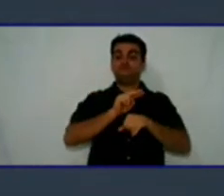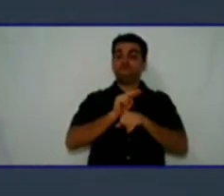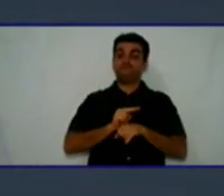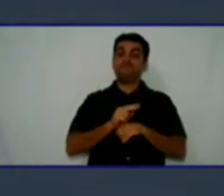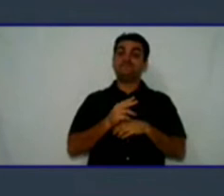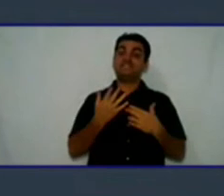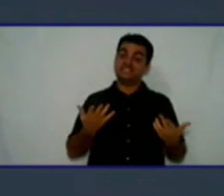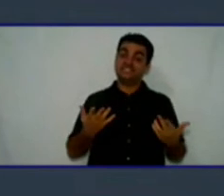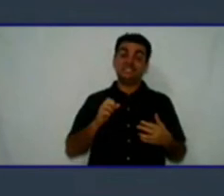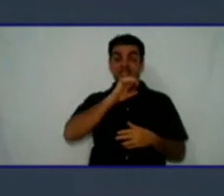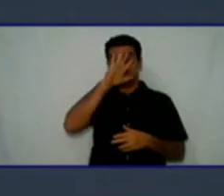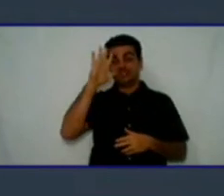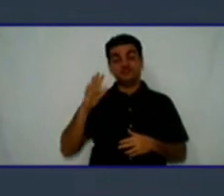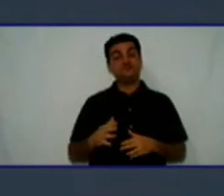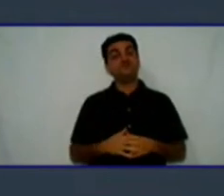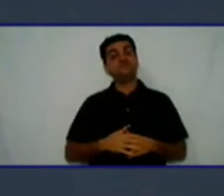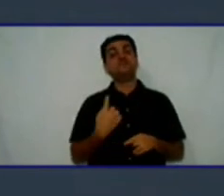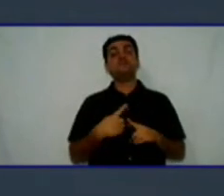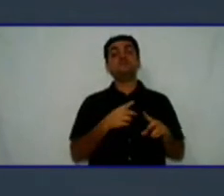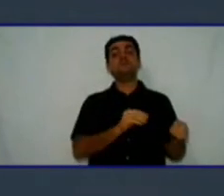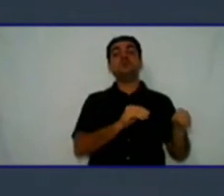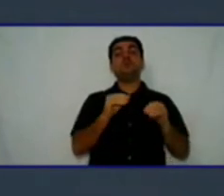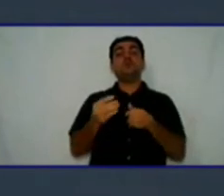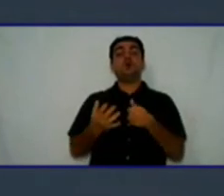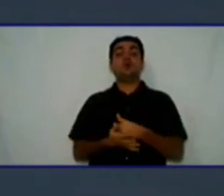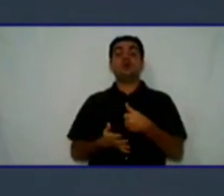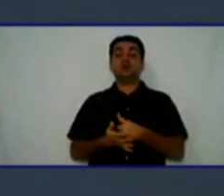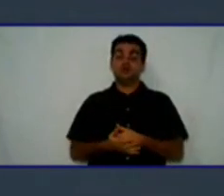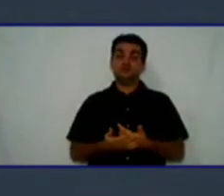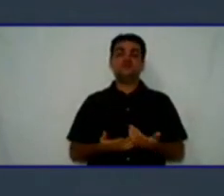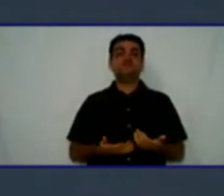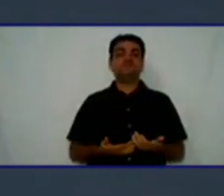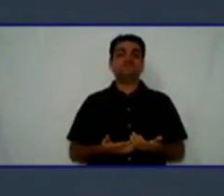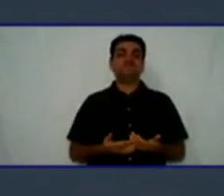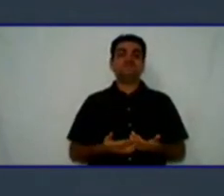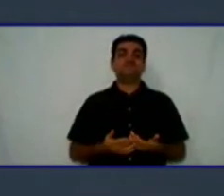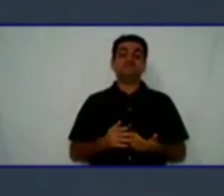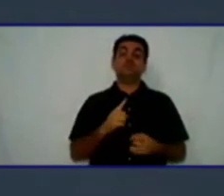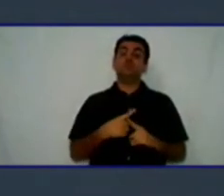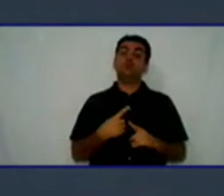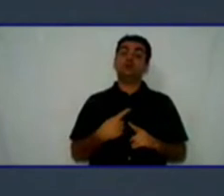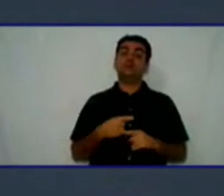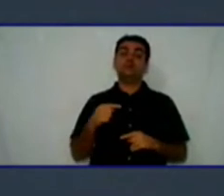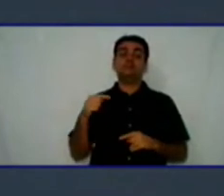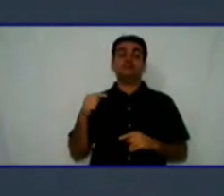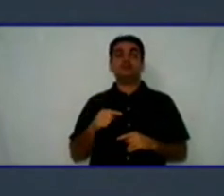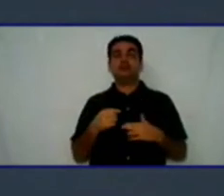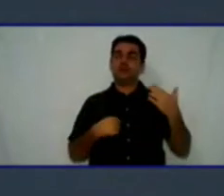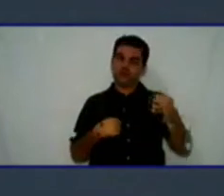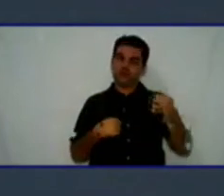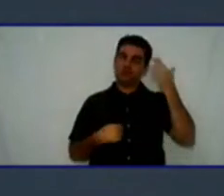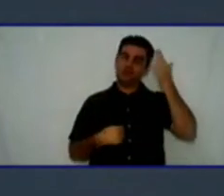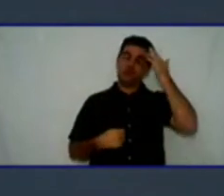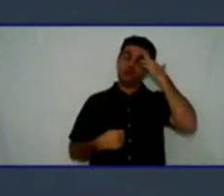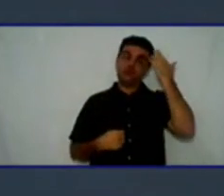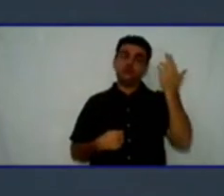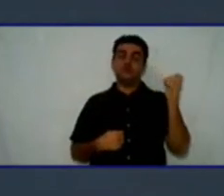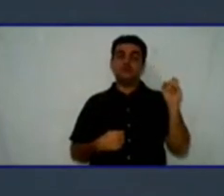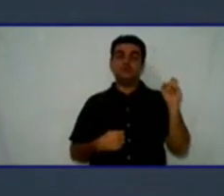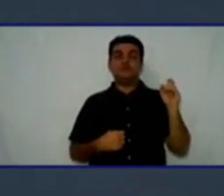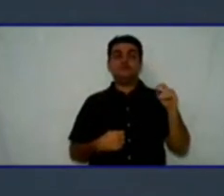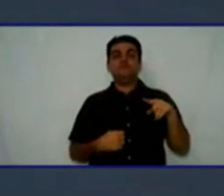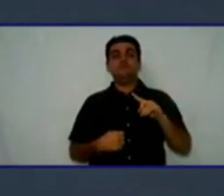seria manifesta com essa transmissão ipso facto. Eis que aqui, como entendo, não